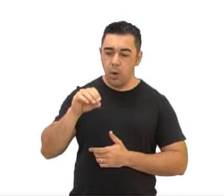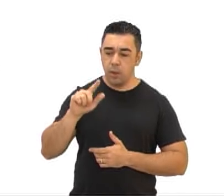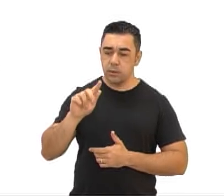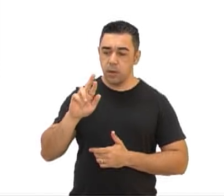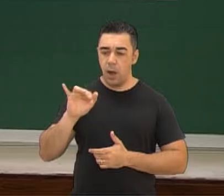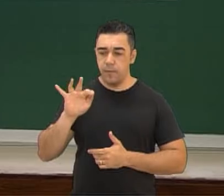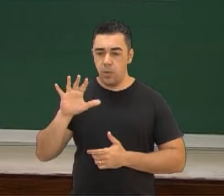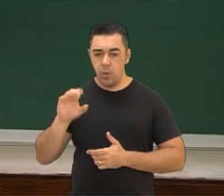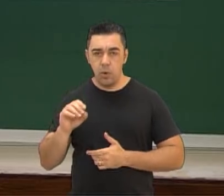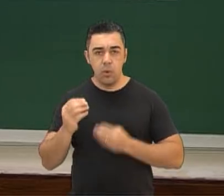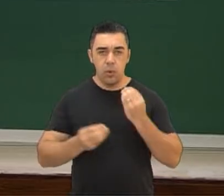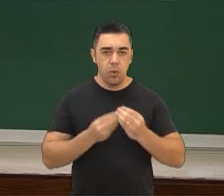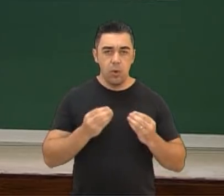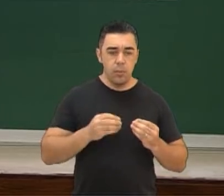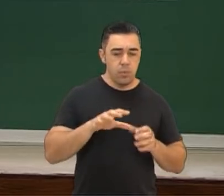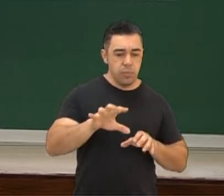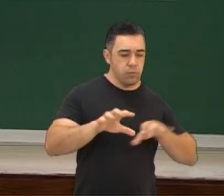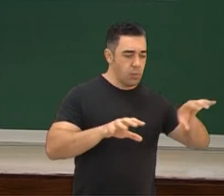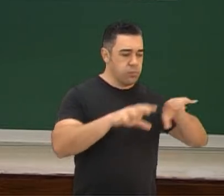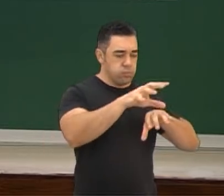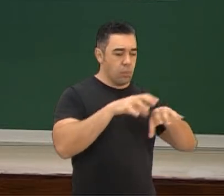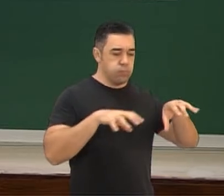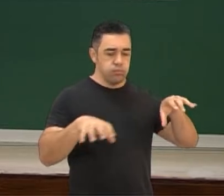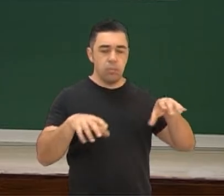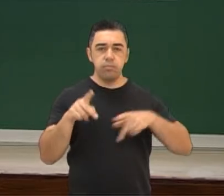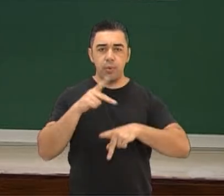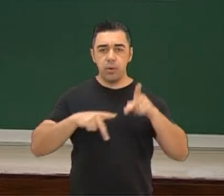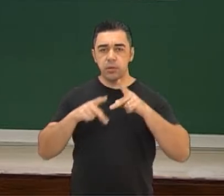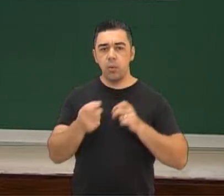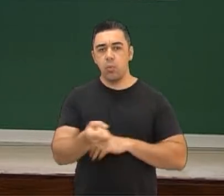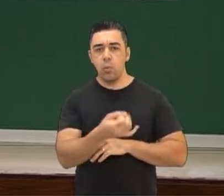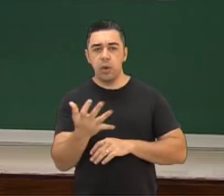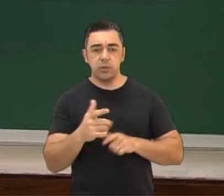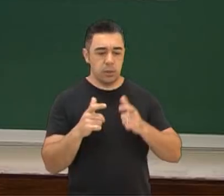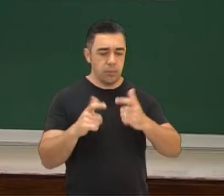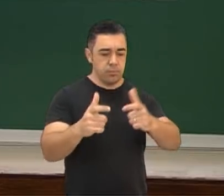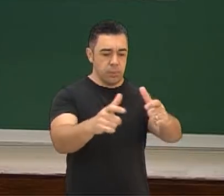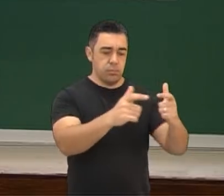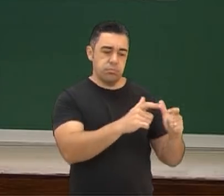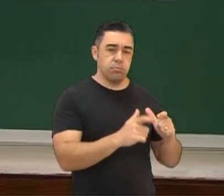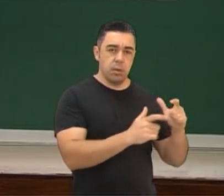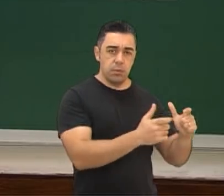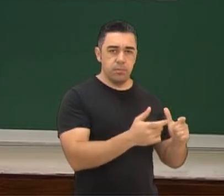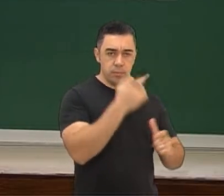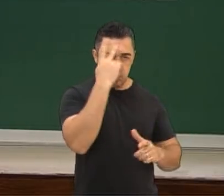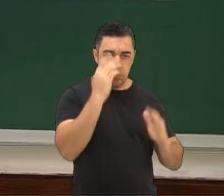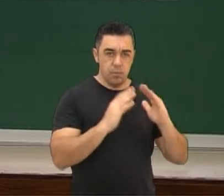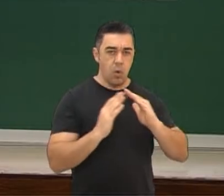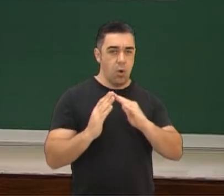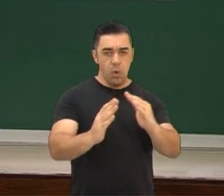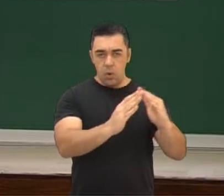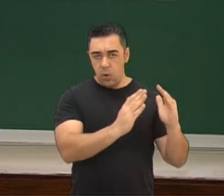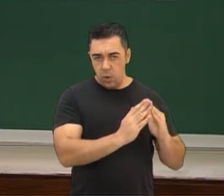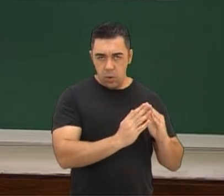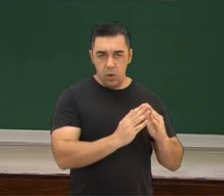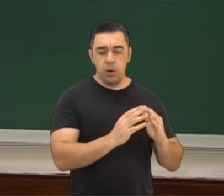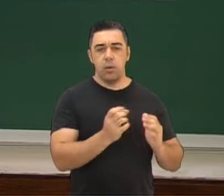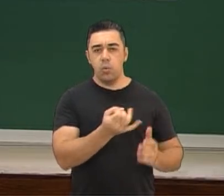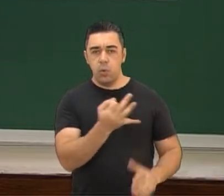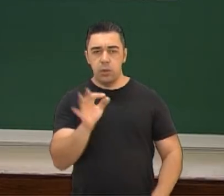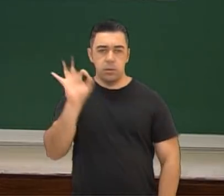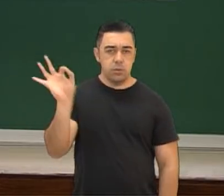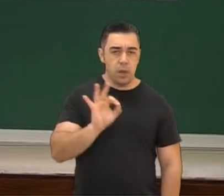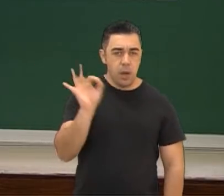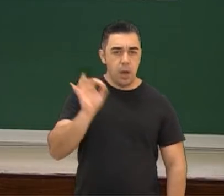exemplo, à distribuição da população, quantidade de habitantes por área, essas características, os dados ali, censo